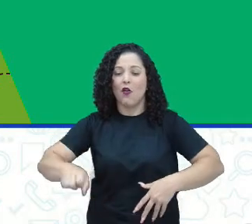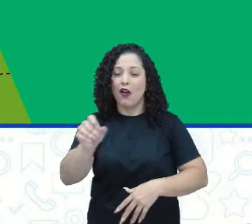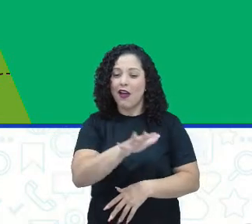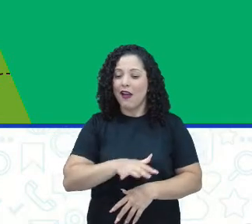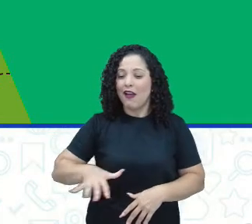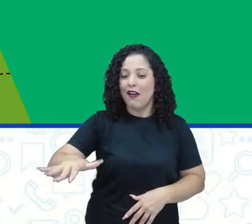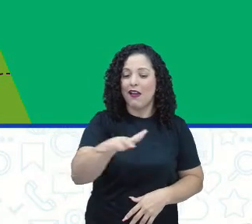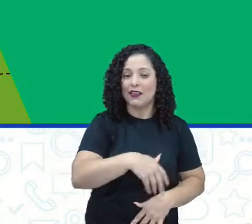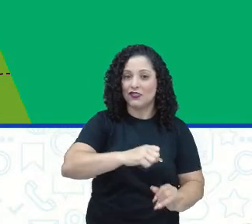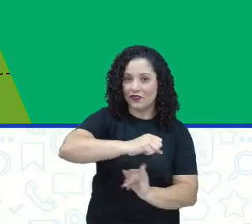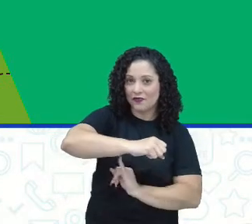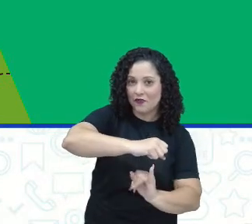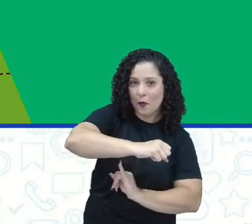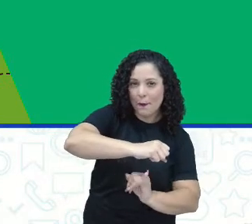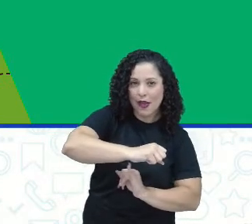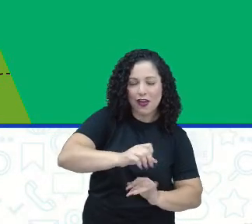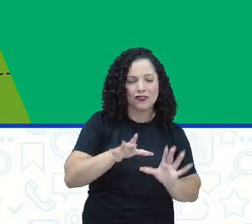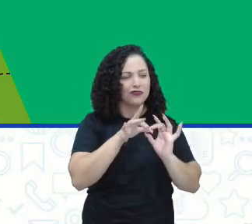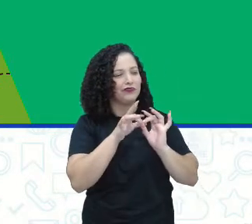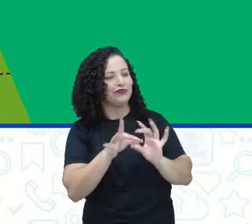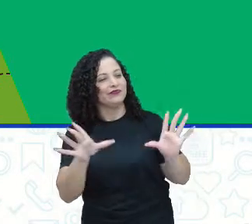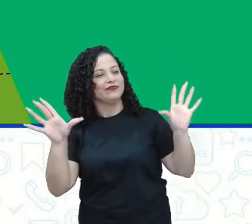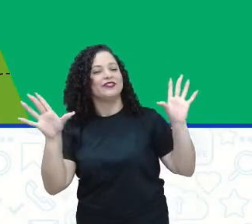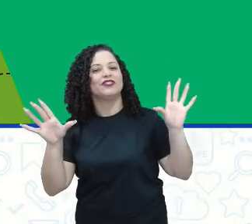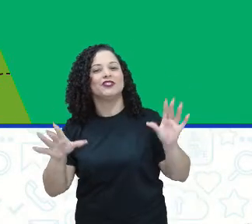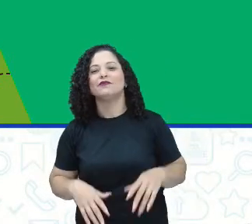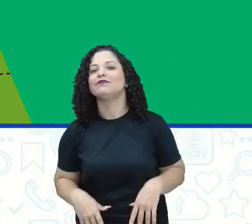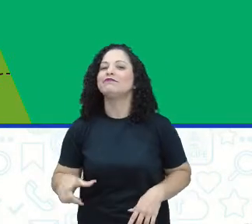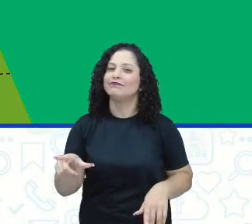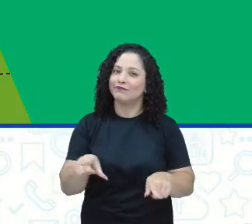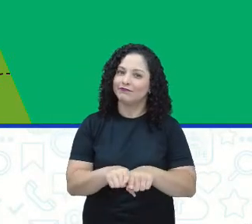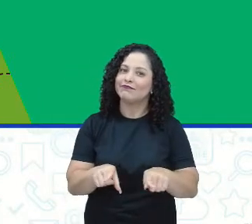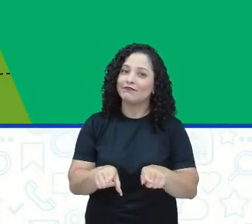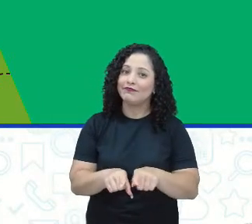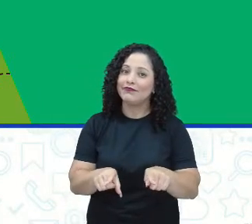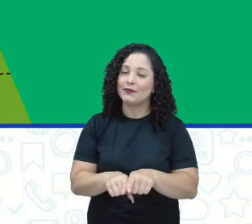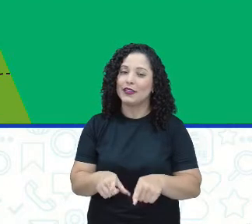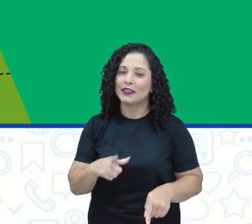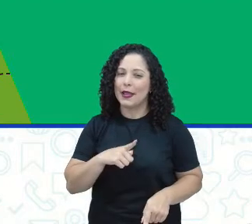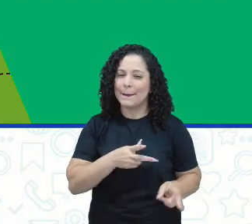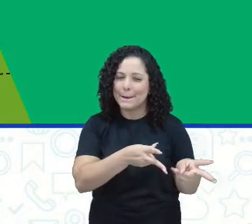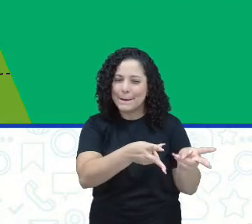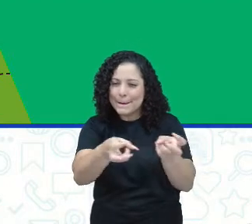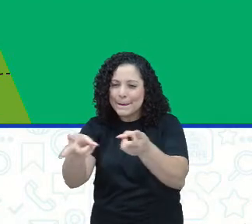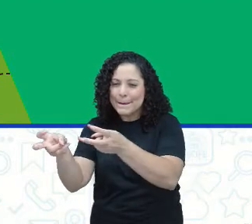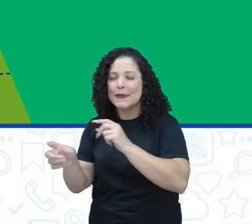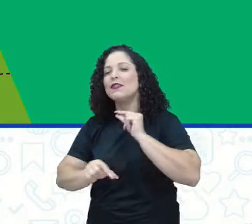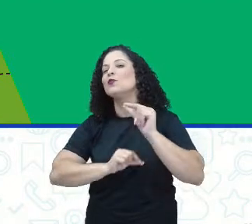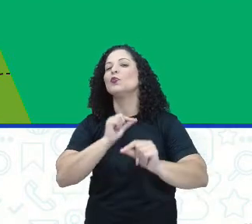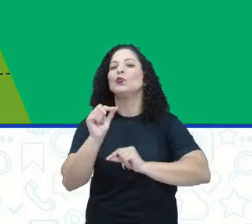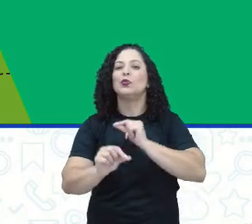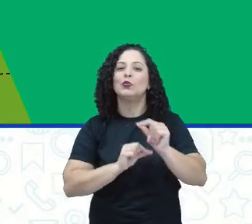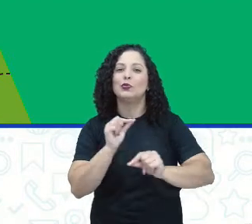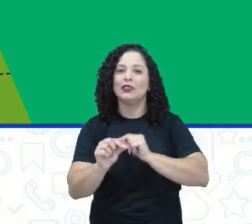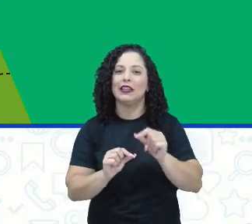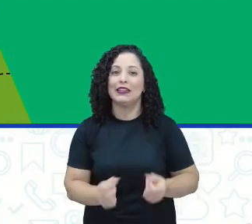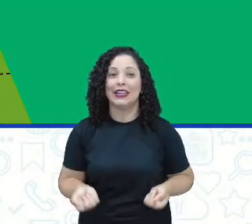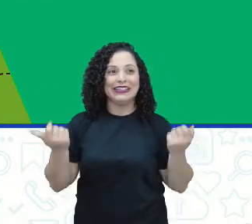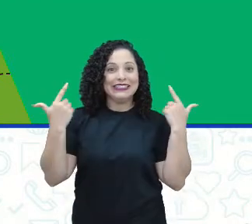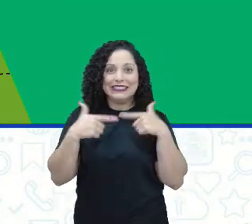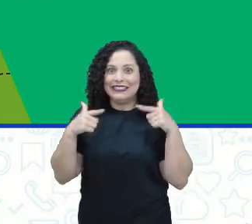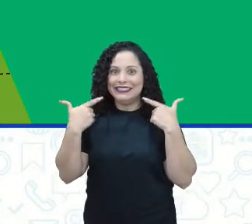e descontraídos e explora diferentes áreas da atividade humana. Transporta, através do riso,